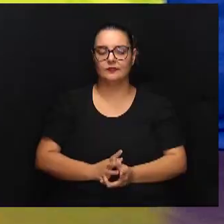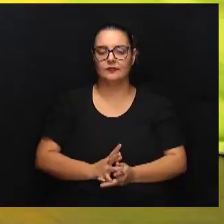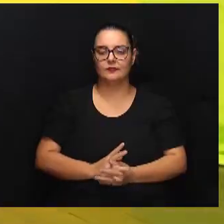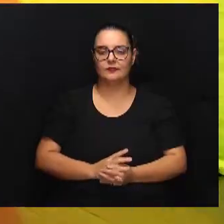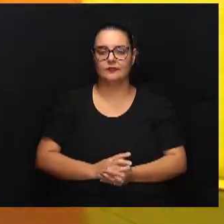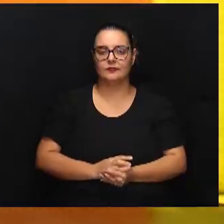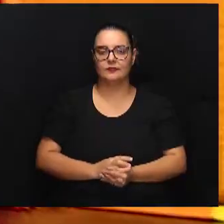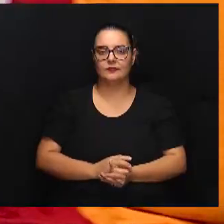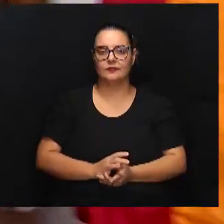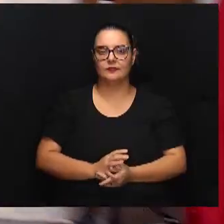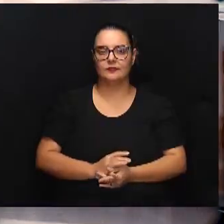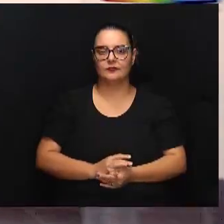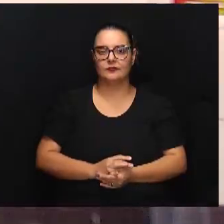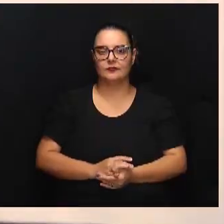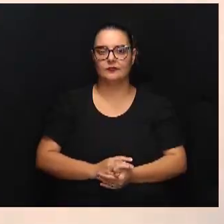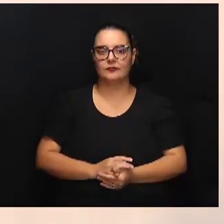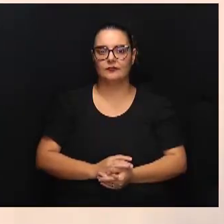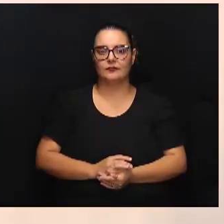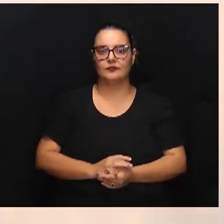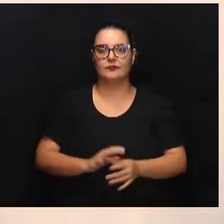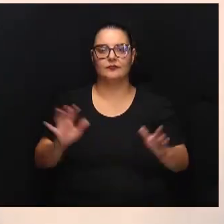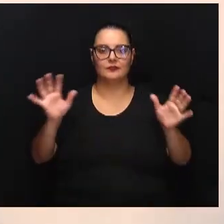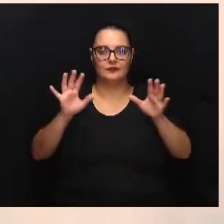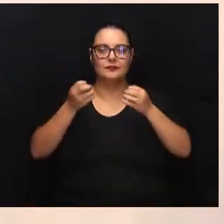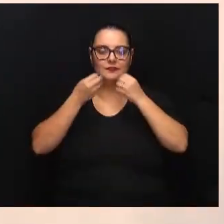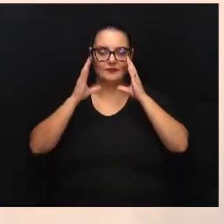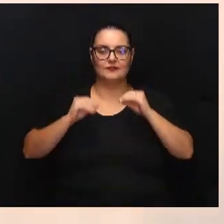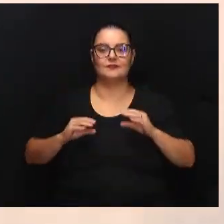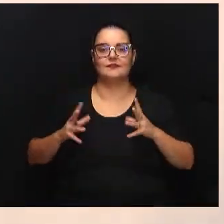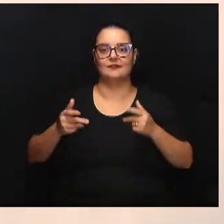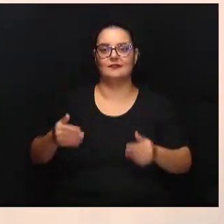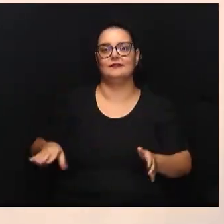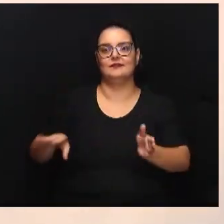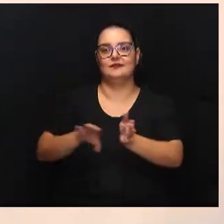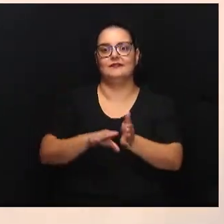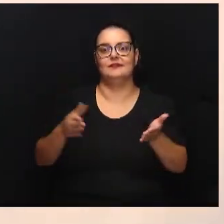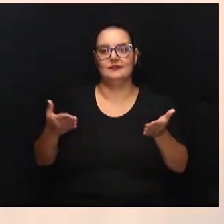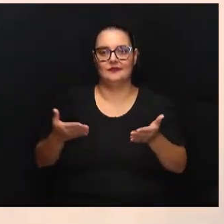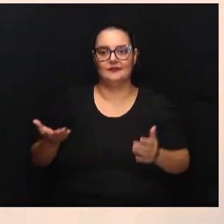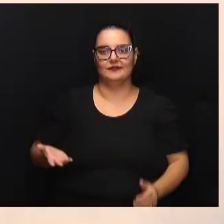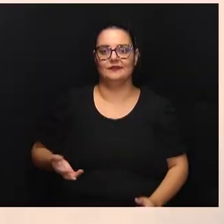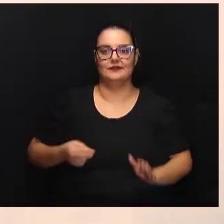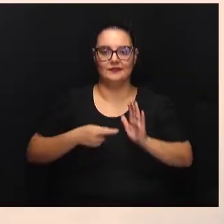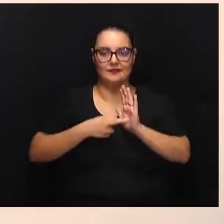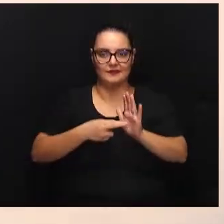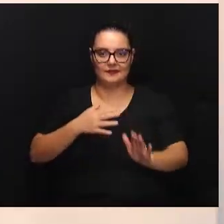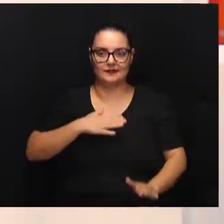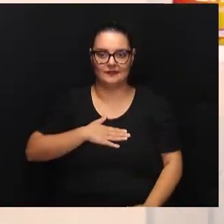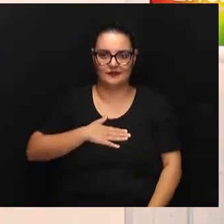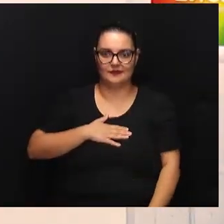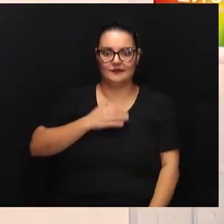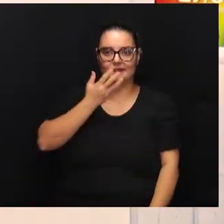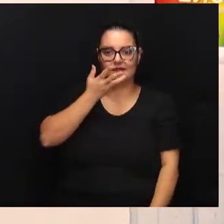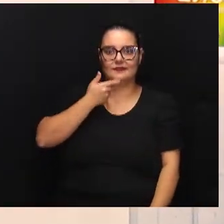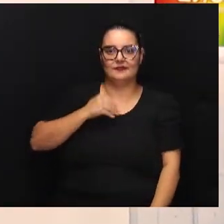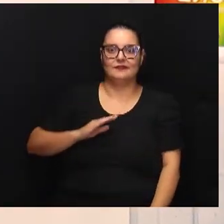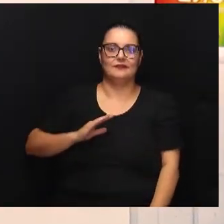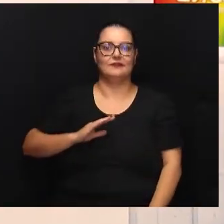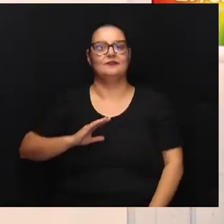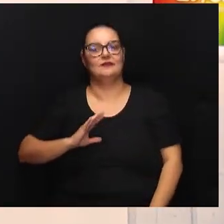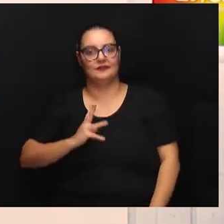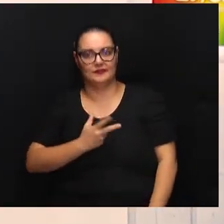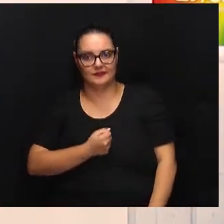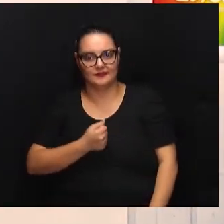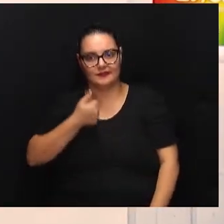Oi, boa noite. Estou chegando agora, representando a minha criança trans, Mães pela Diversidade. Também estou na formação das